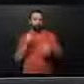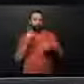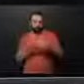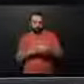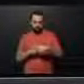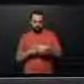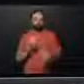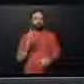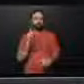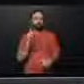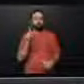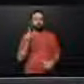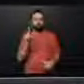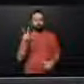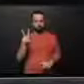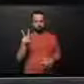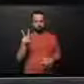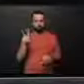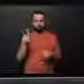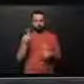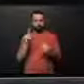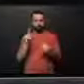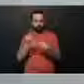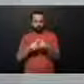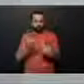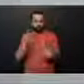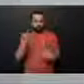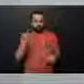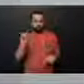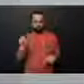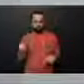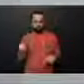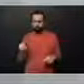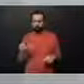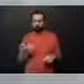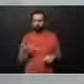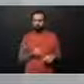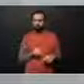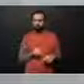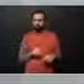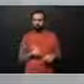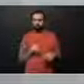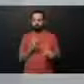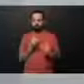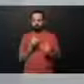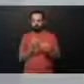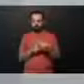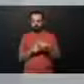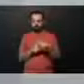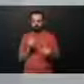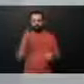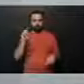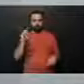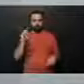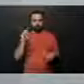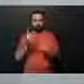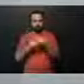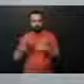de 10. Então, eu tenho aqui, ó, um grupinho de 10 mais um grupinho de 10. E, por último, 5 grupinhos de